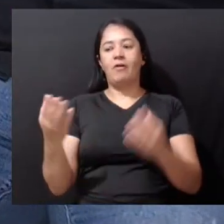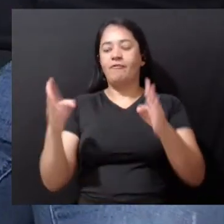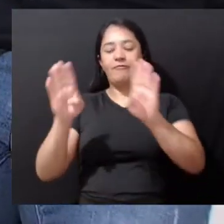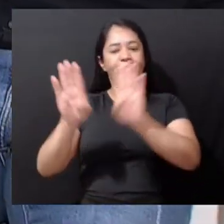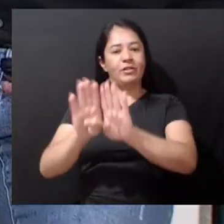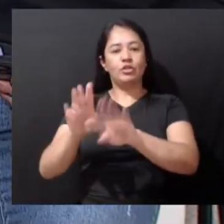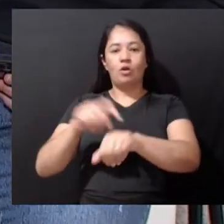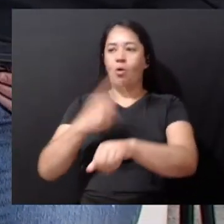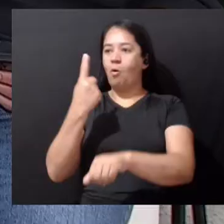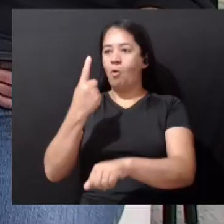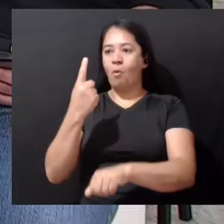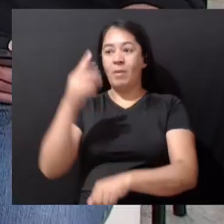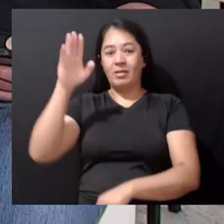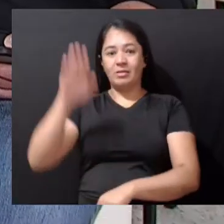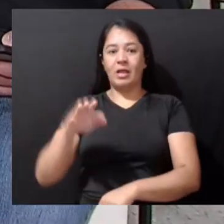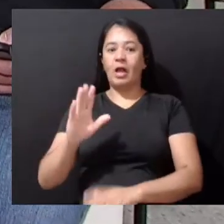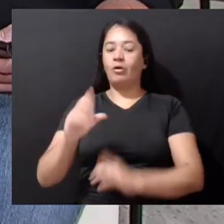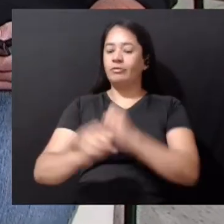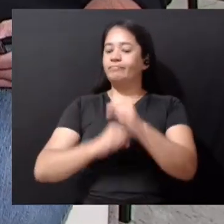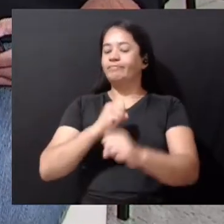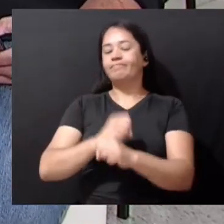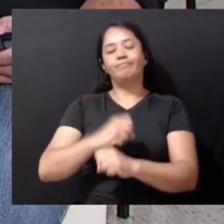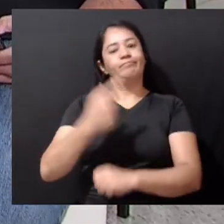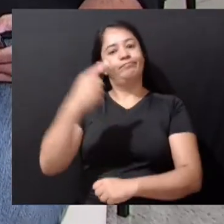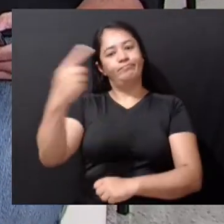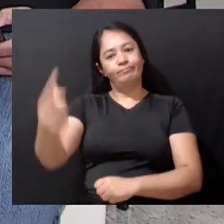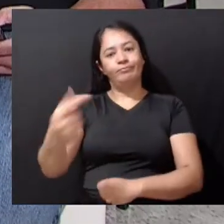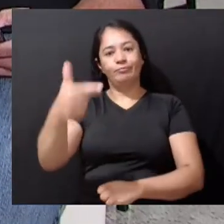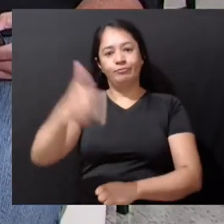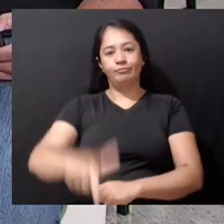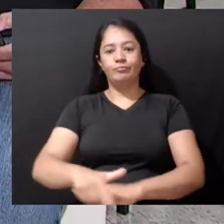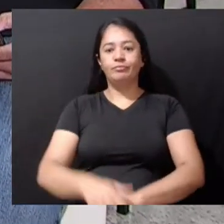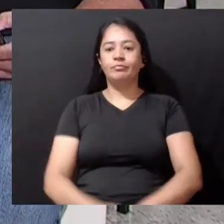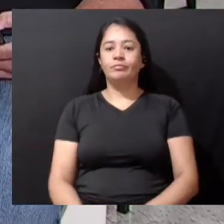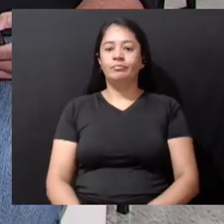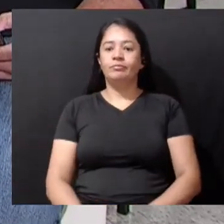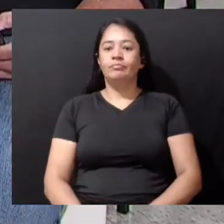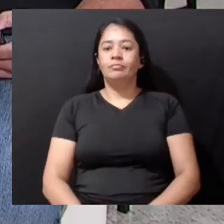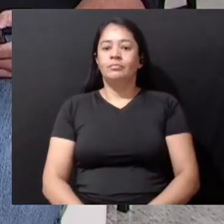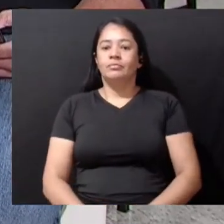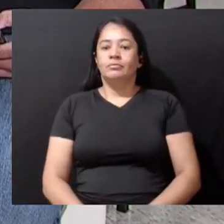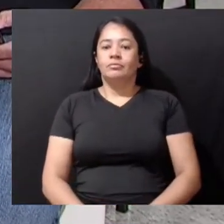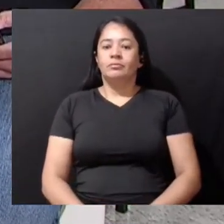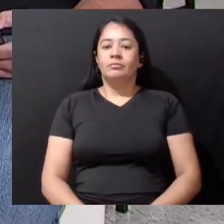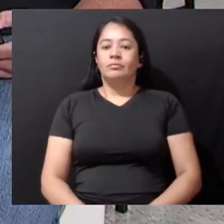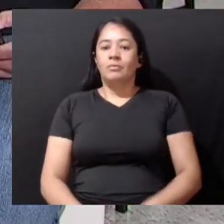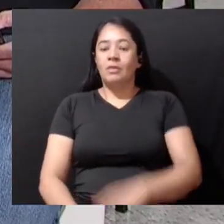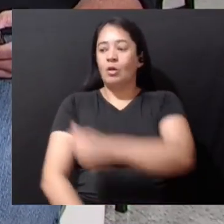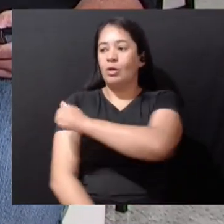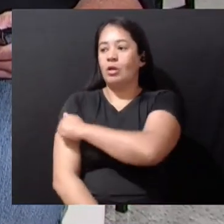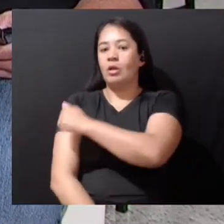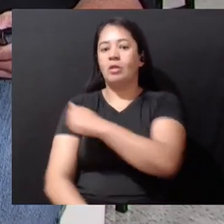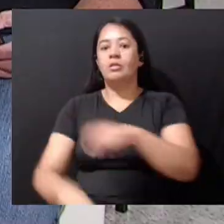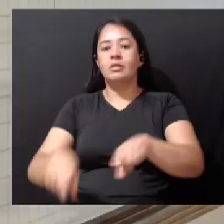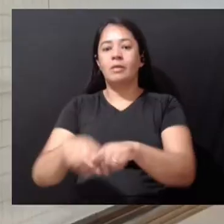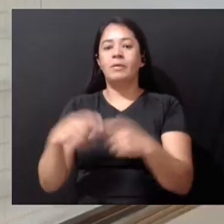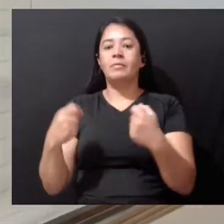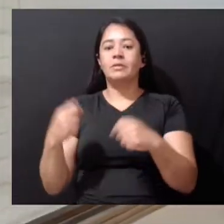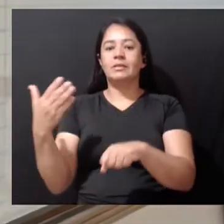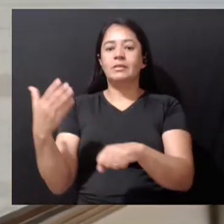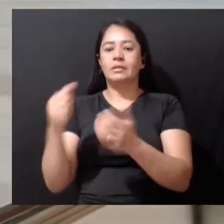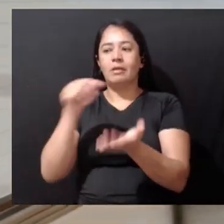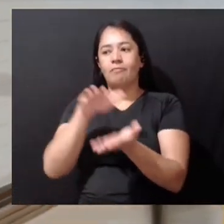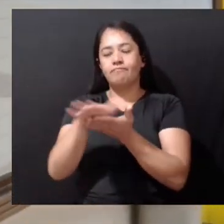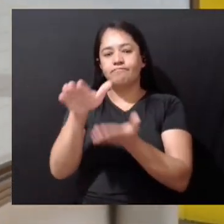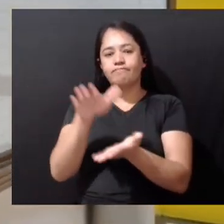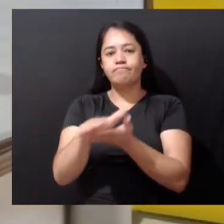só o ano seguinte para fazer novamente. O candidato também imprimir, né, o salve, o cartão, é interessante também, né? É